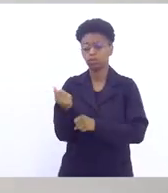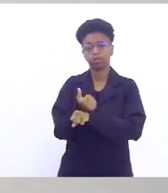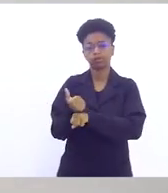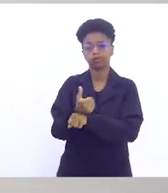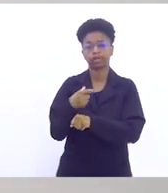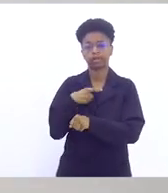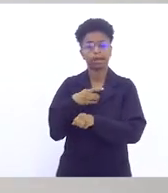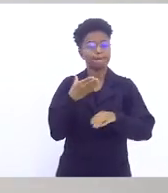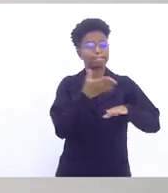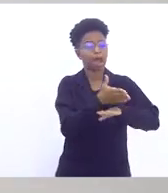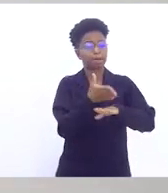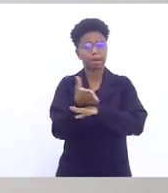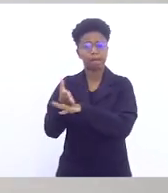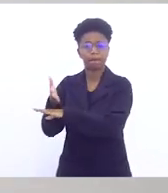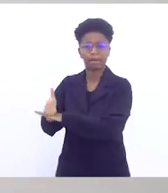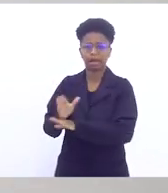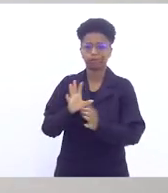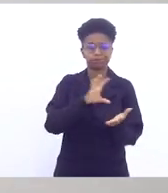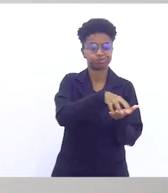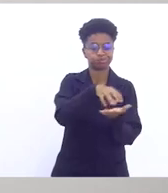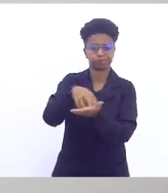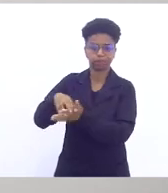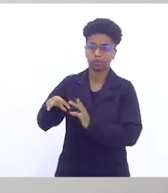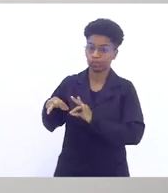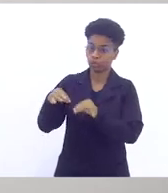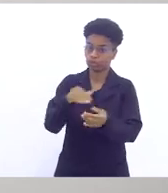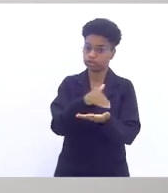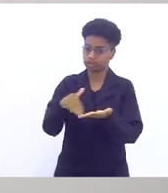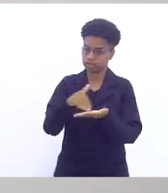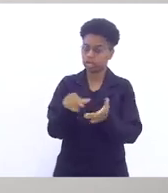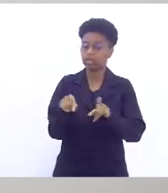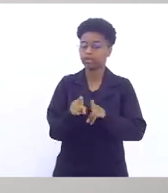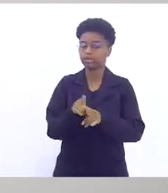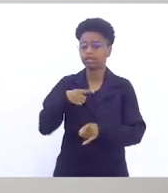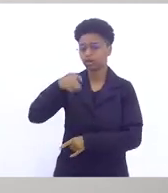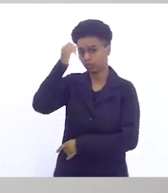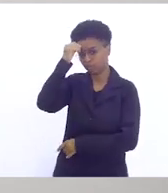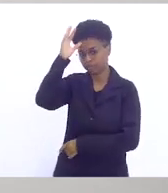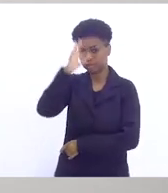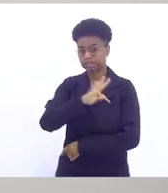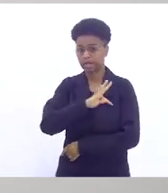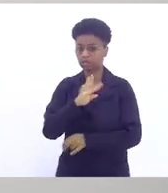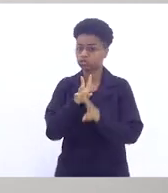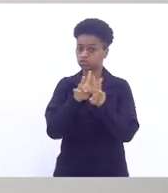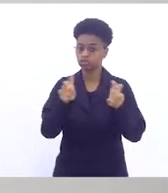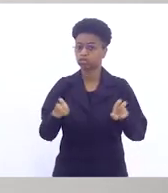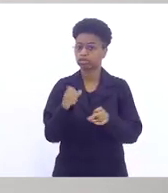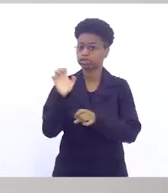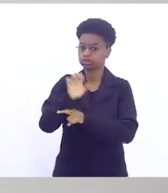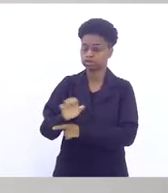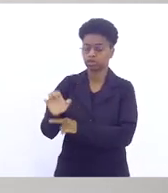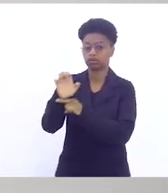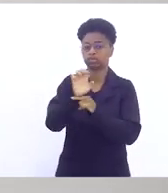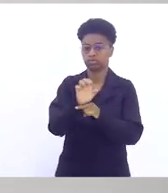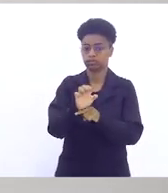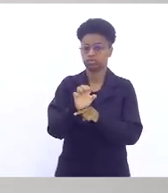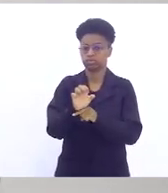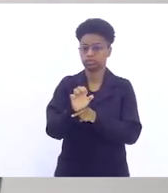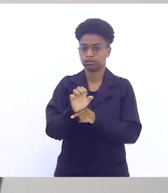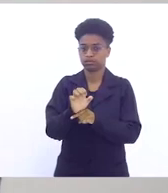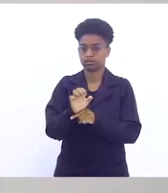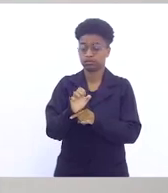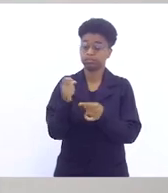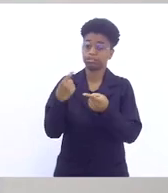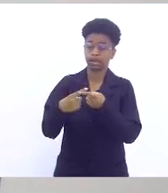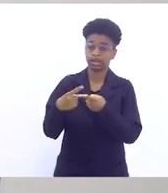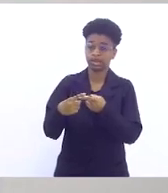por todas as secretarias e passa a ter um conhecimento técnico sobre o estado é muito difícil